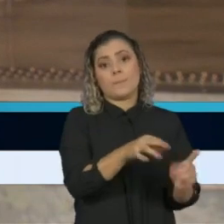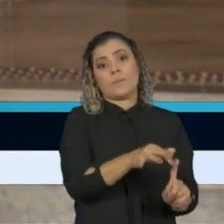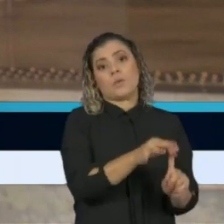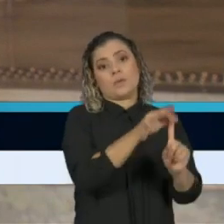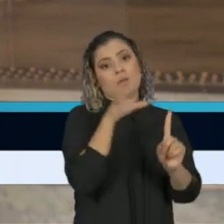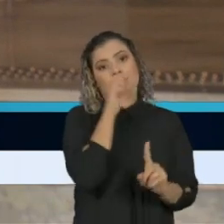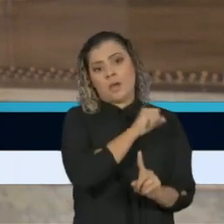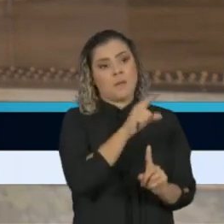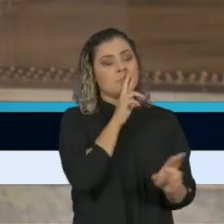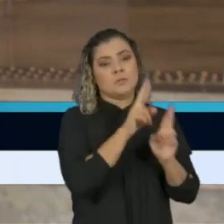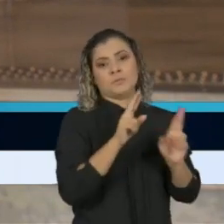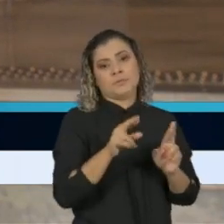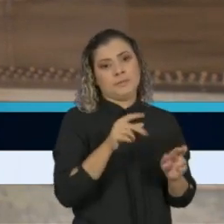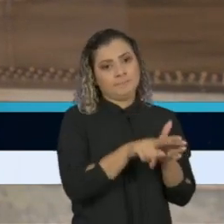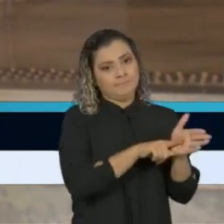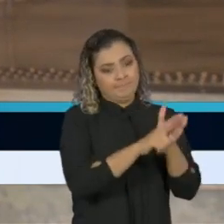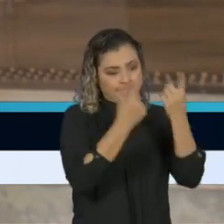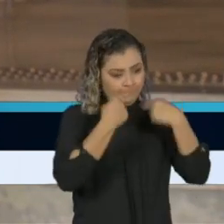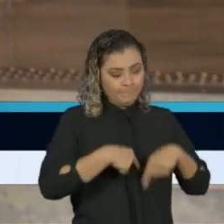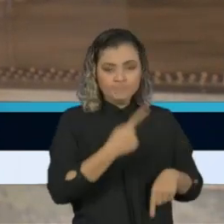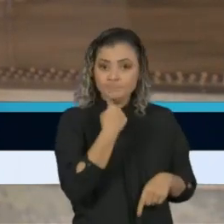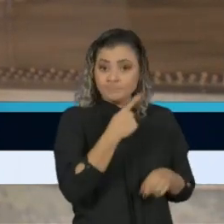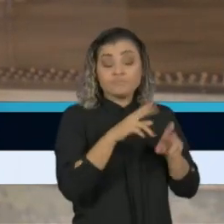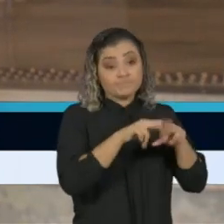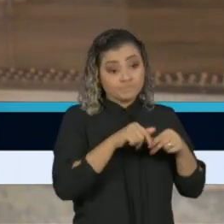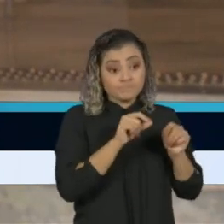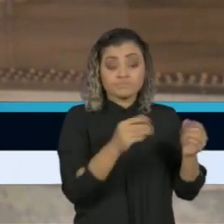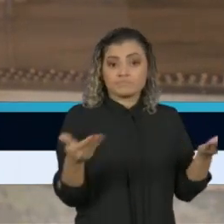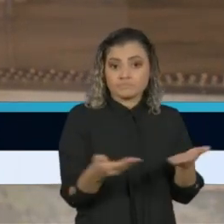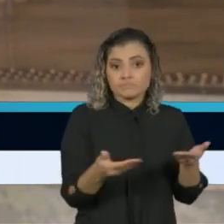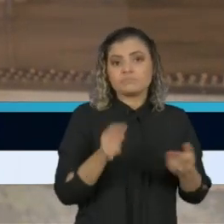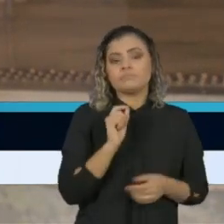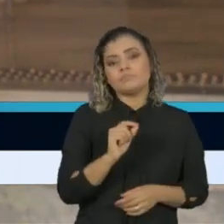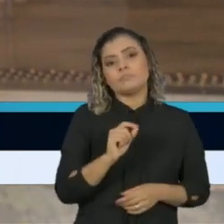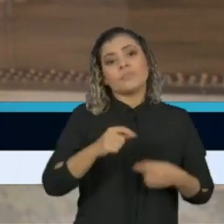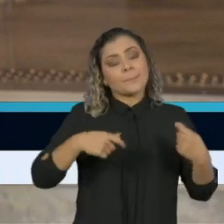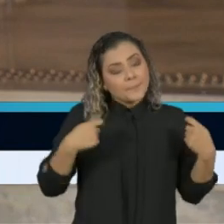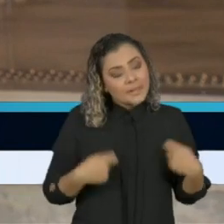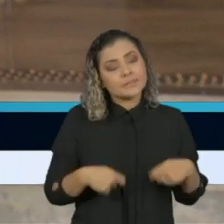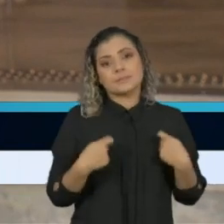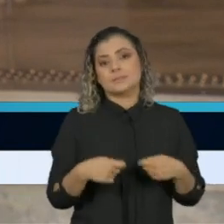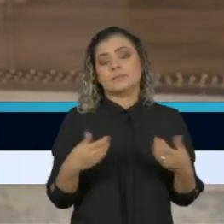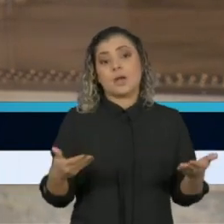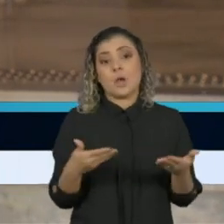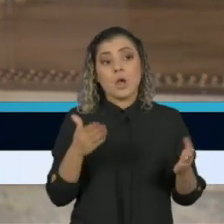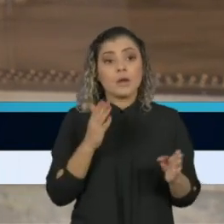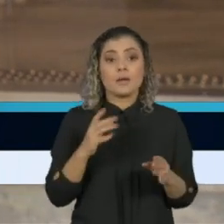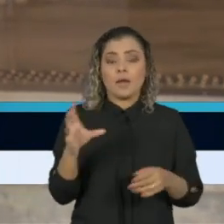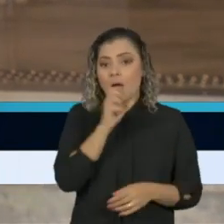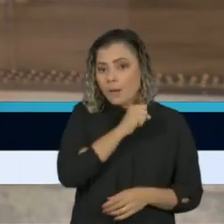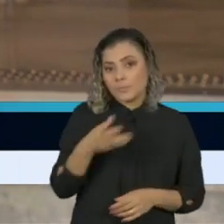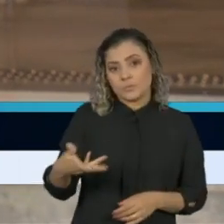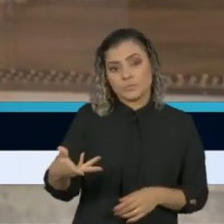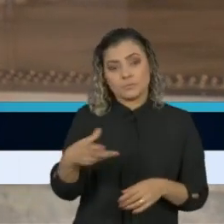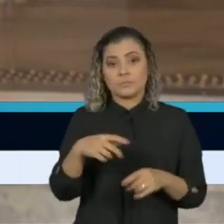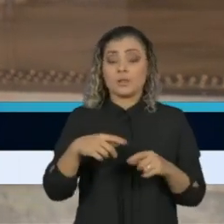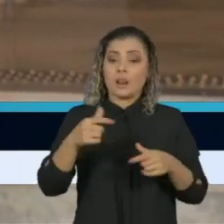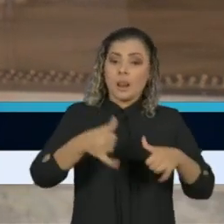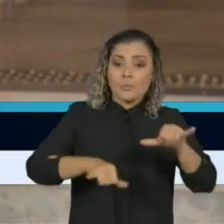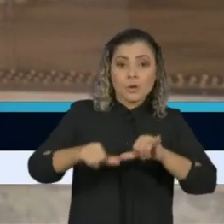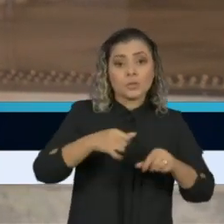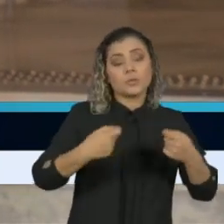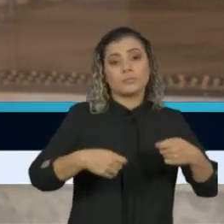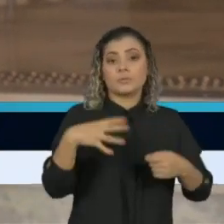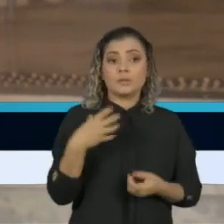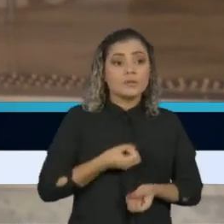1. Tá? Agora, esse sistema de notificação é que precisa ser mais agilizado. Quer dizer, os laboratórios precisam ser